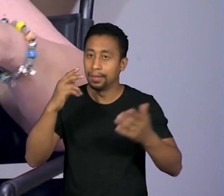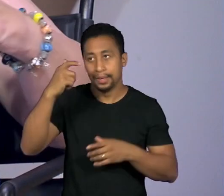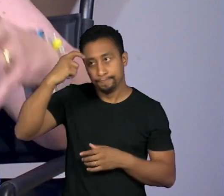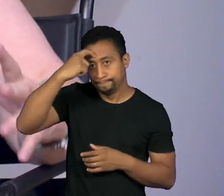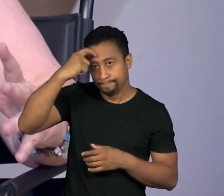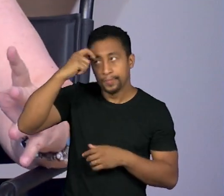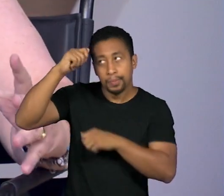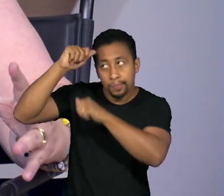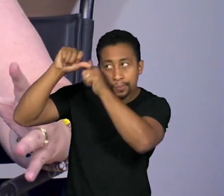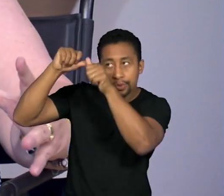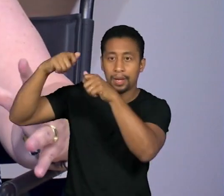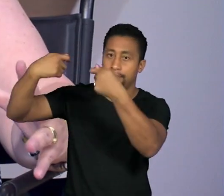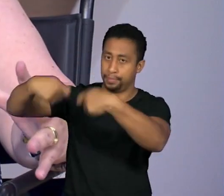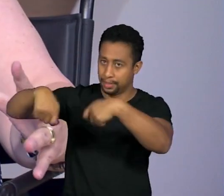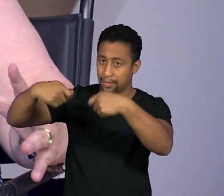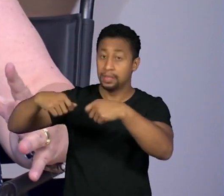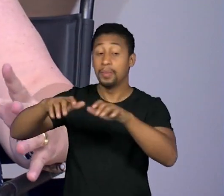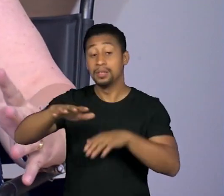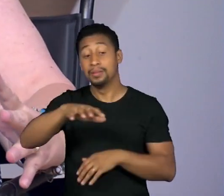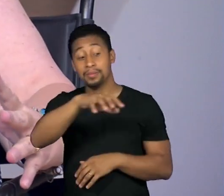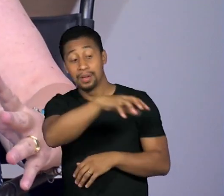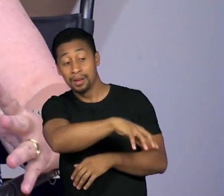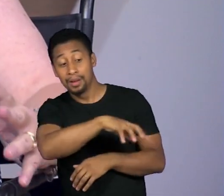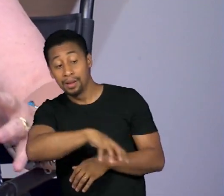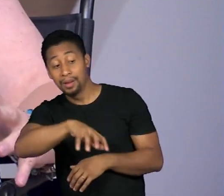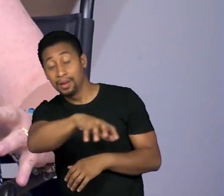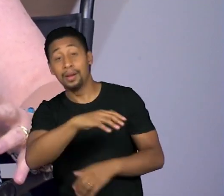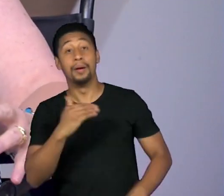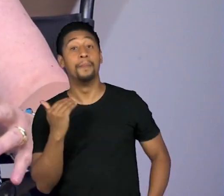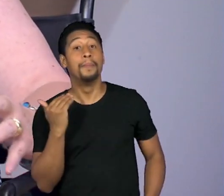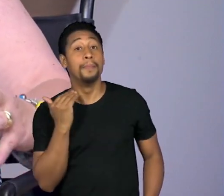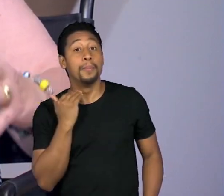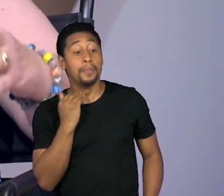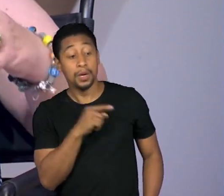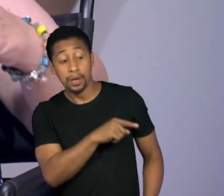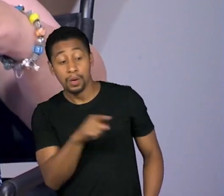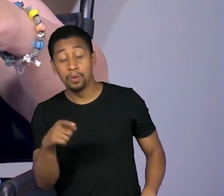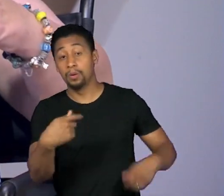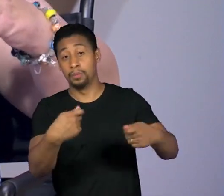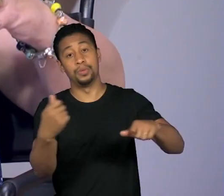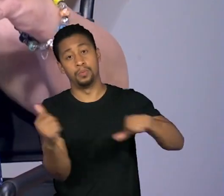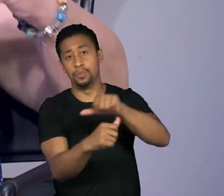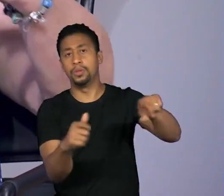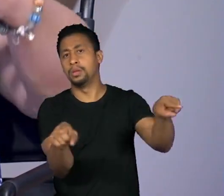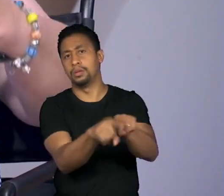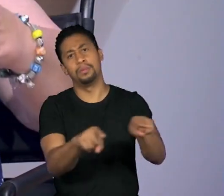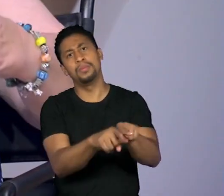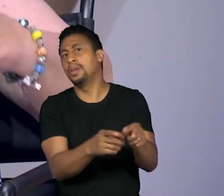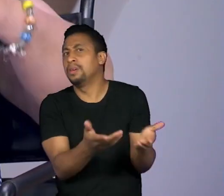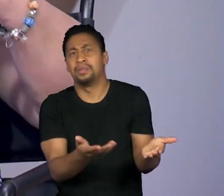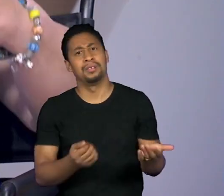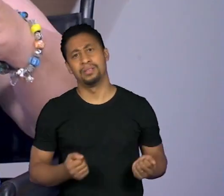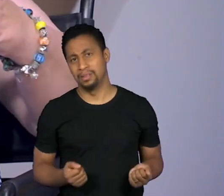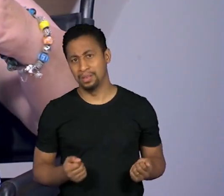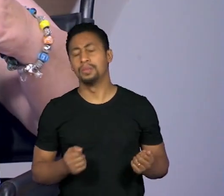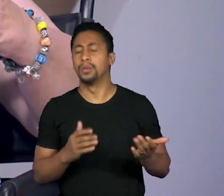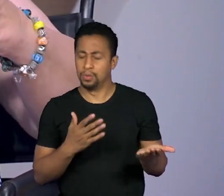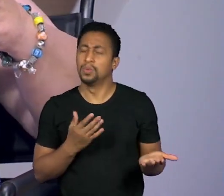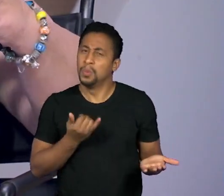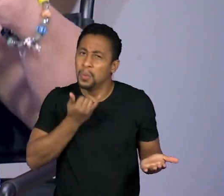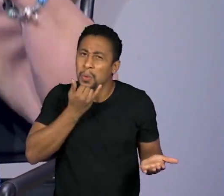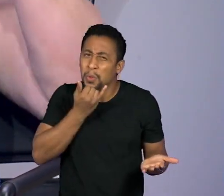e a cabeça do setor bancário também. Porque nós estamos trabalhando com dois monstros